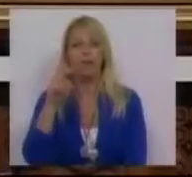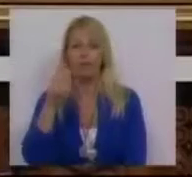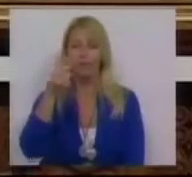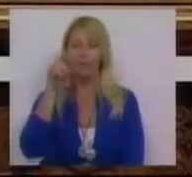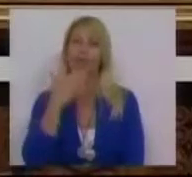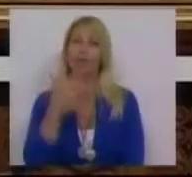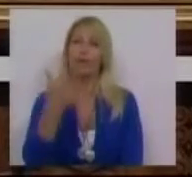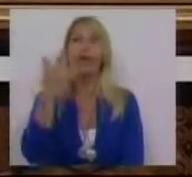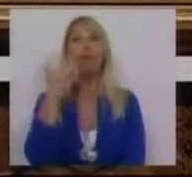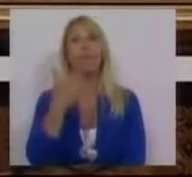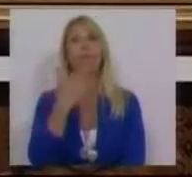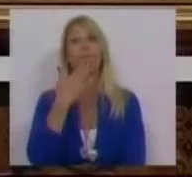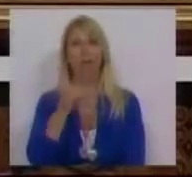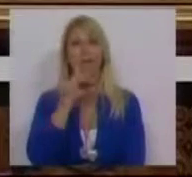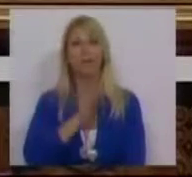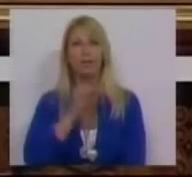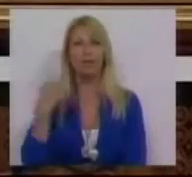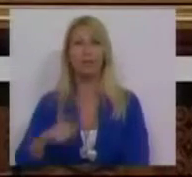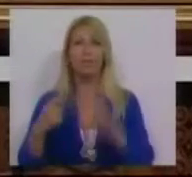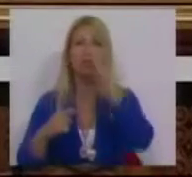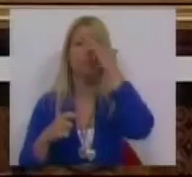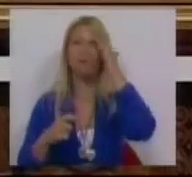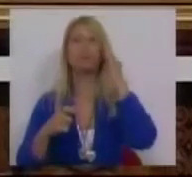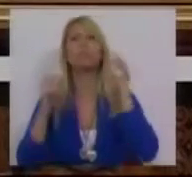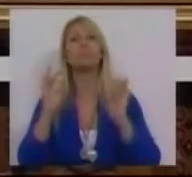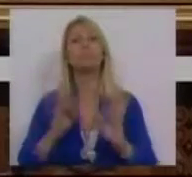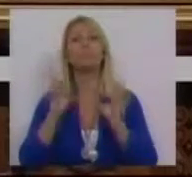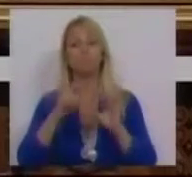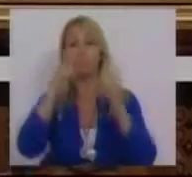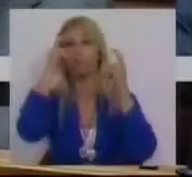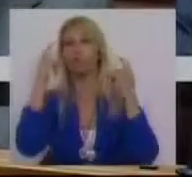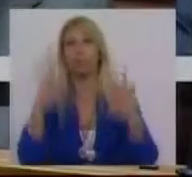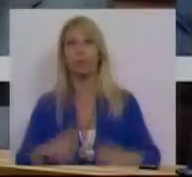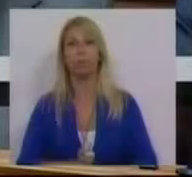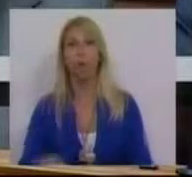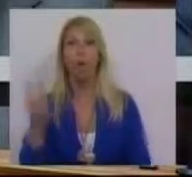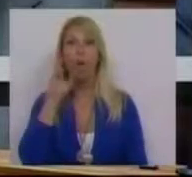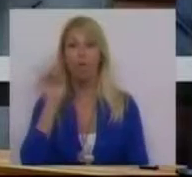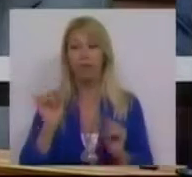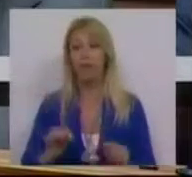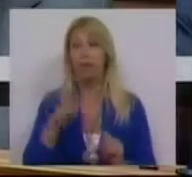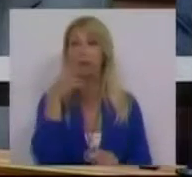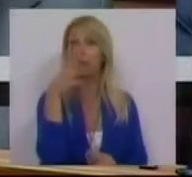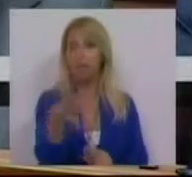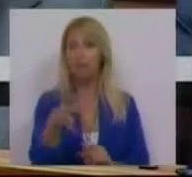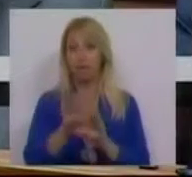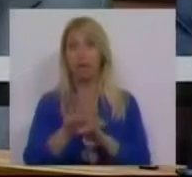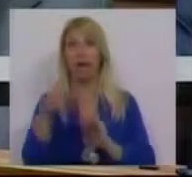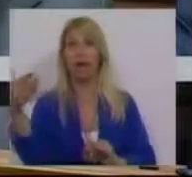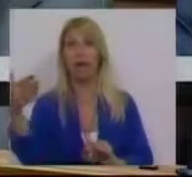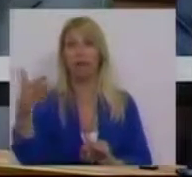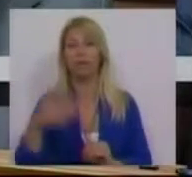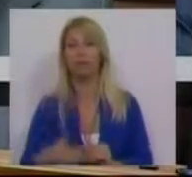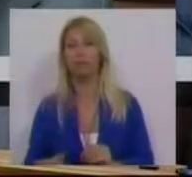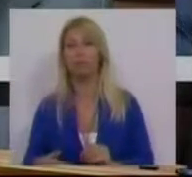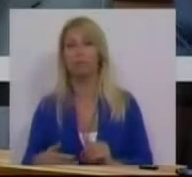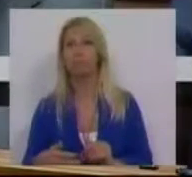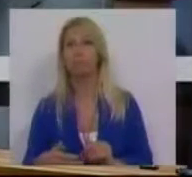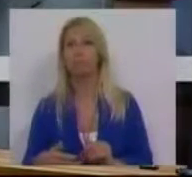Muito obrigada, Sra. Presidente. É absolutamente espantoso ouvirmos aqui dizer à direita que